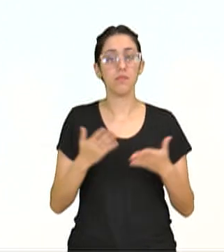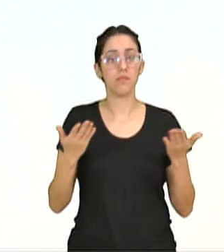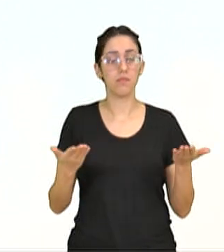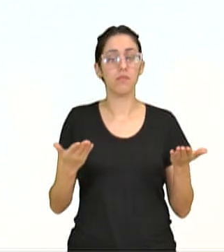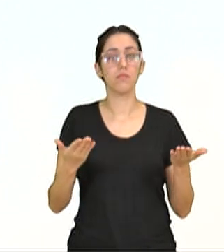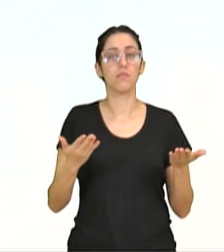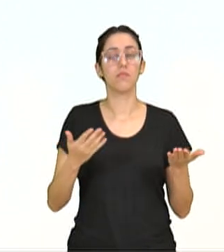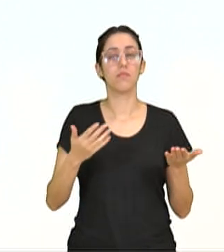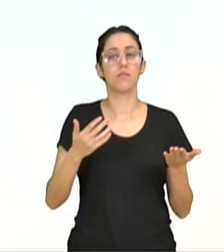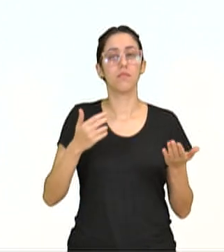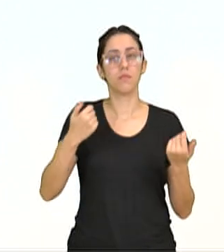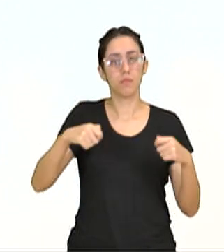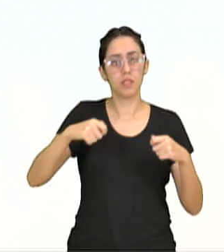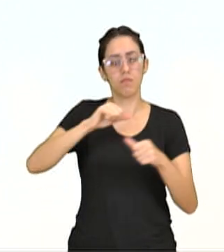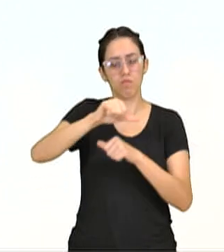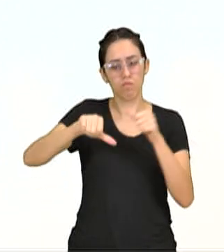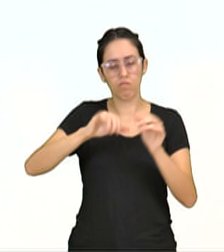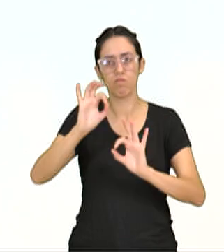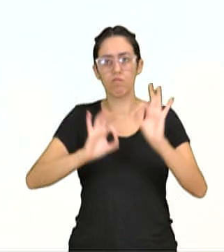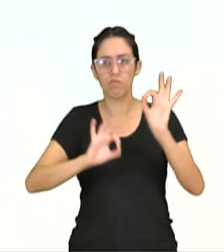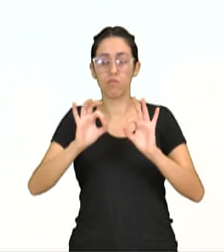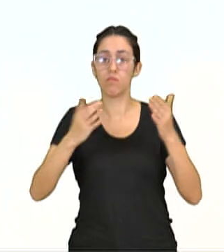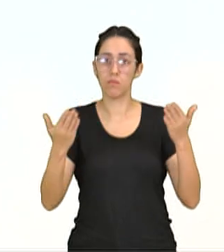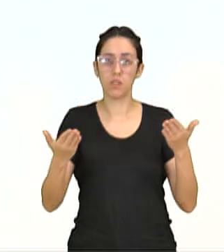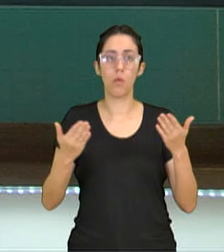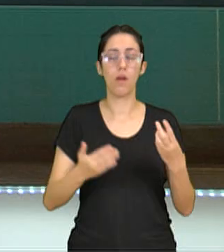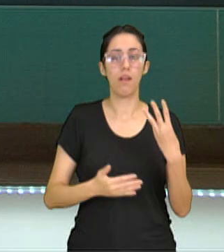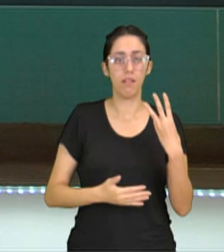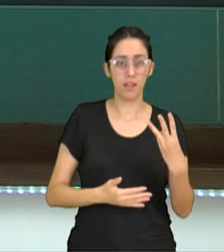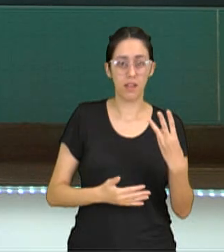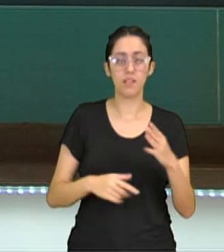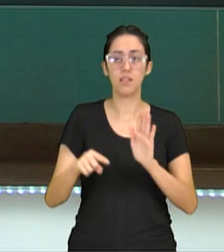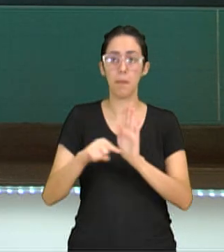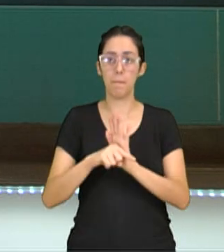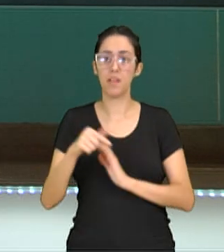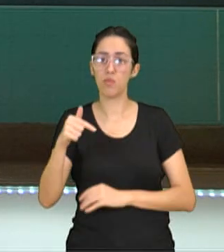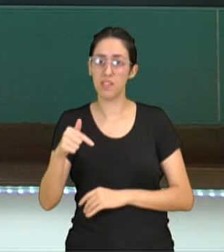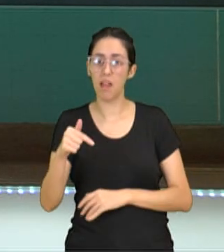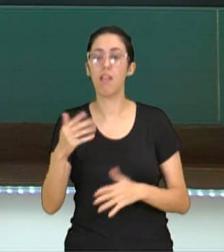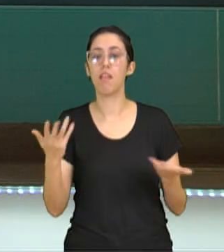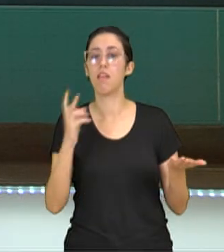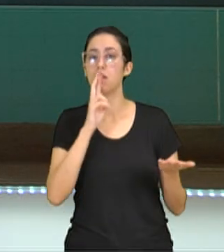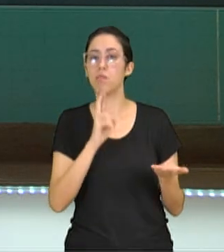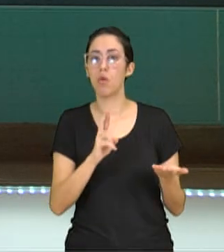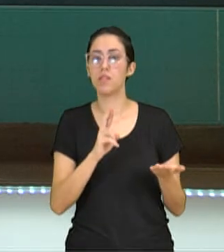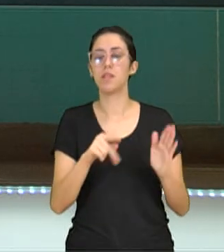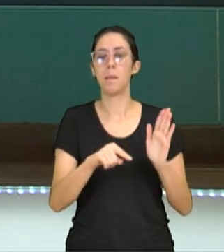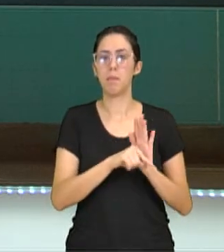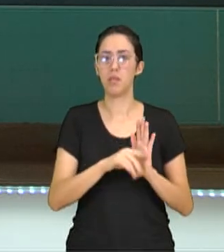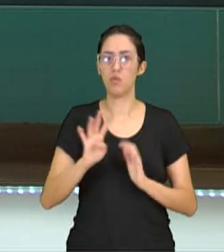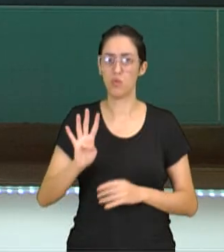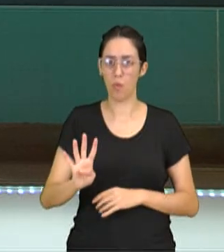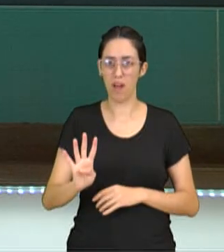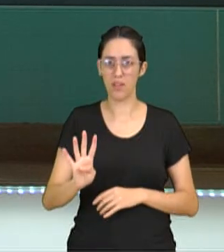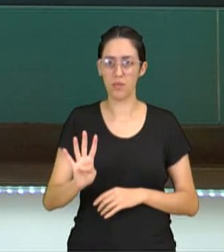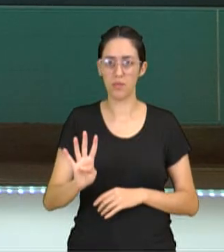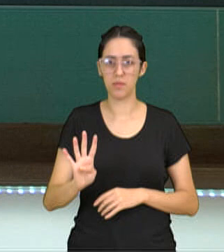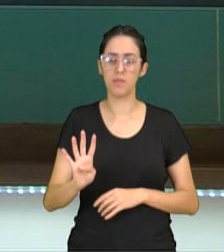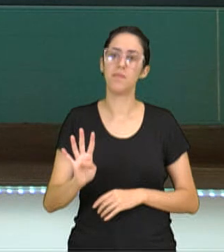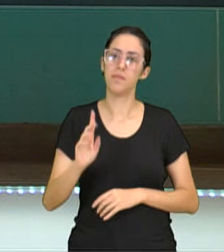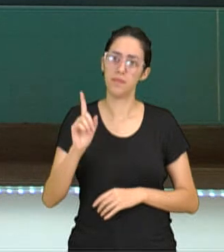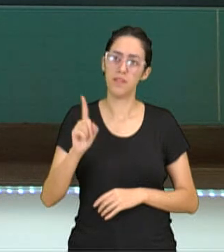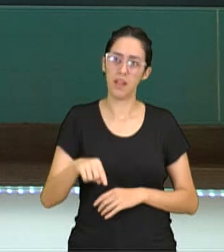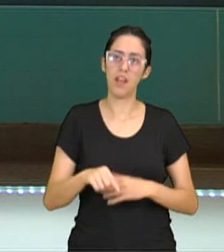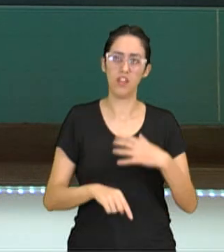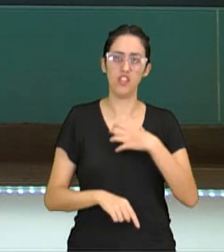ajeitando o sinal. Então, eu achei 3 e menos 7. 3 menos 7 dá menos 4. Então, é esse desmembramento que eu vou